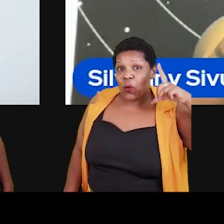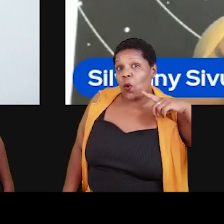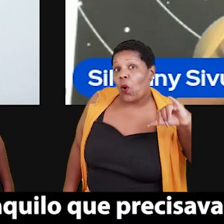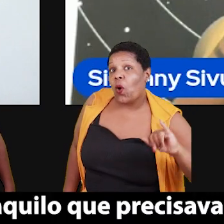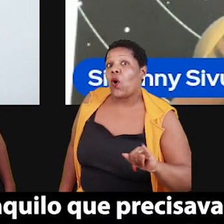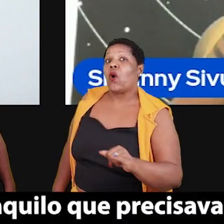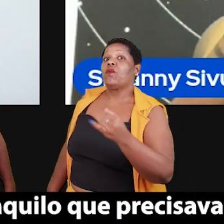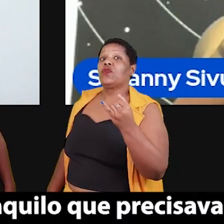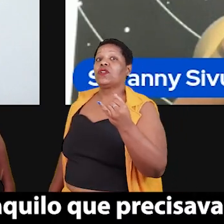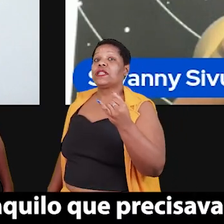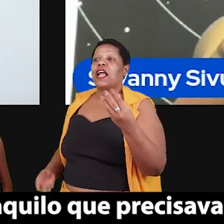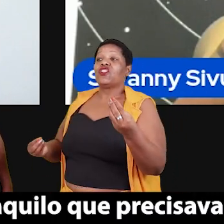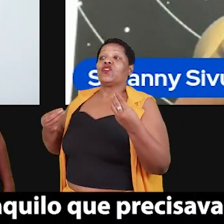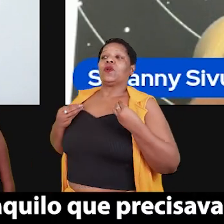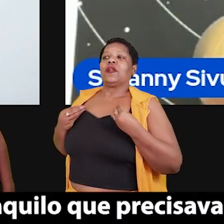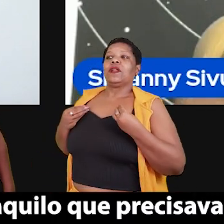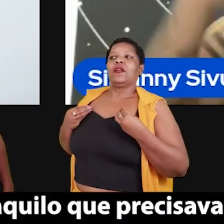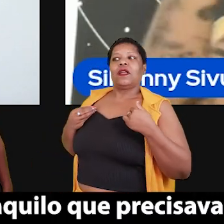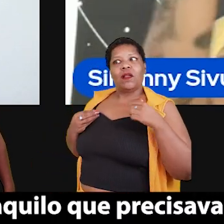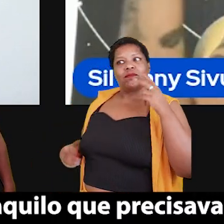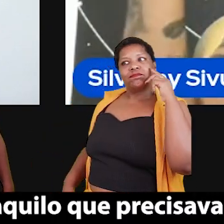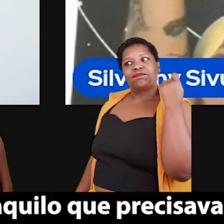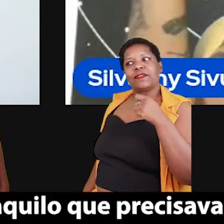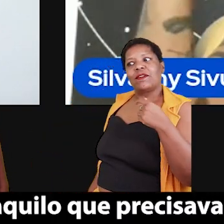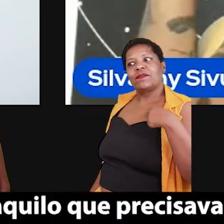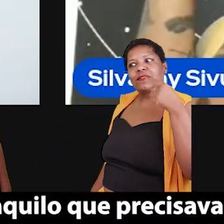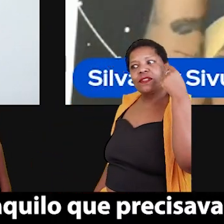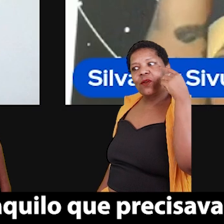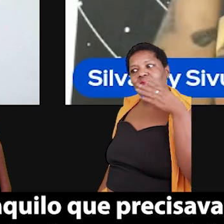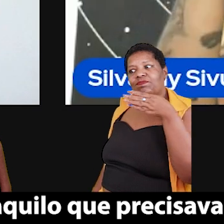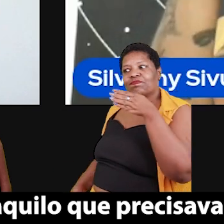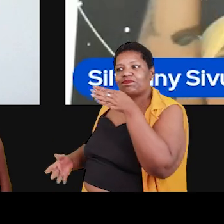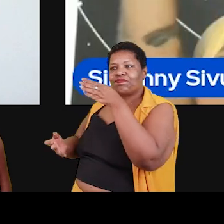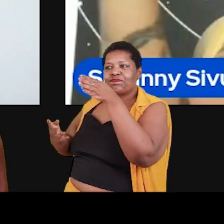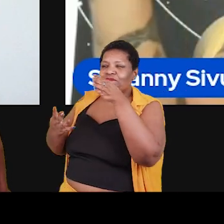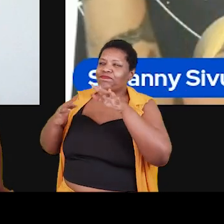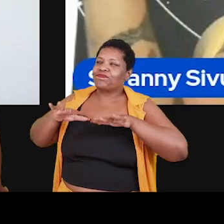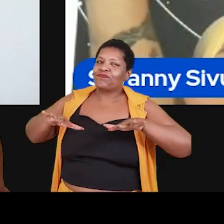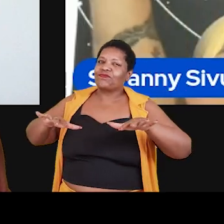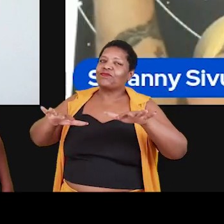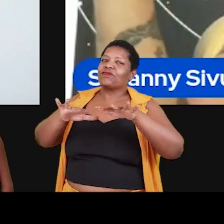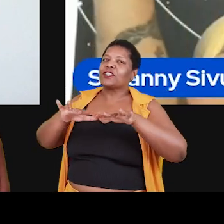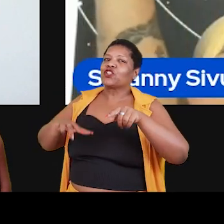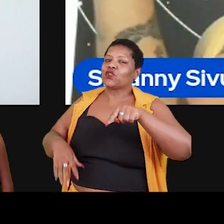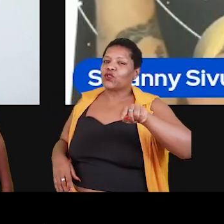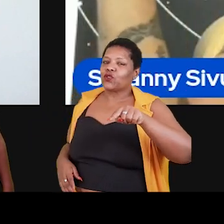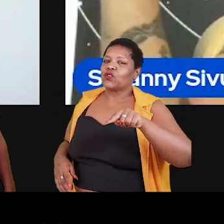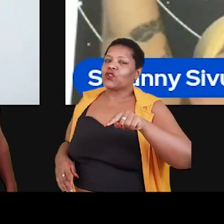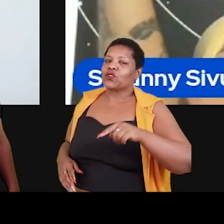oportunidade e viu que aquilo precisava ter alguém nessa cadeia de,